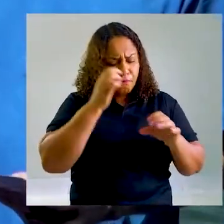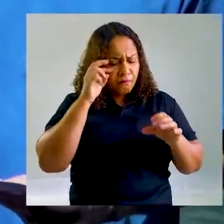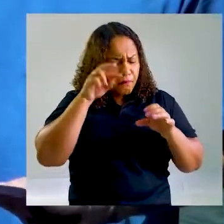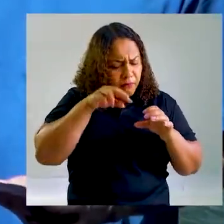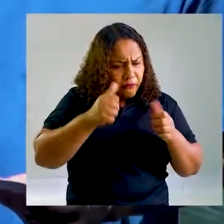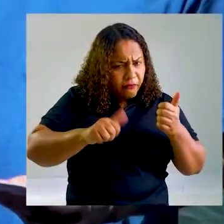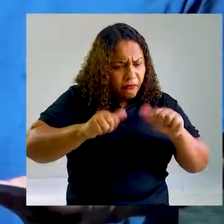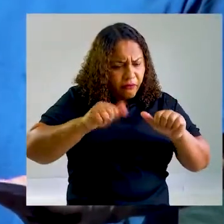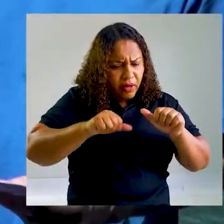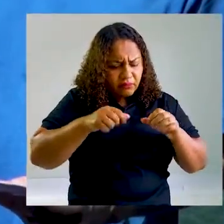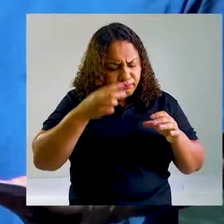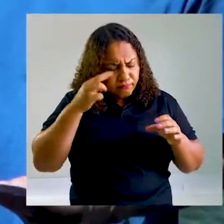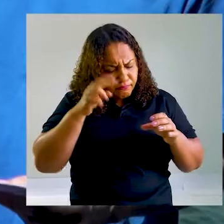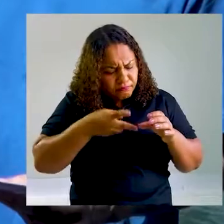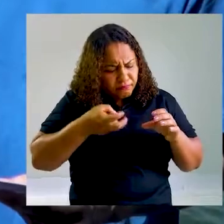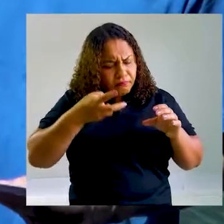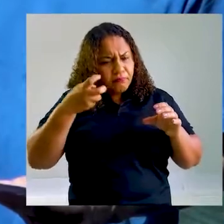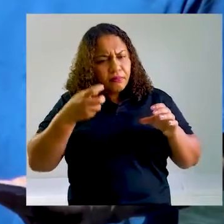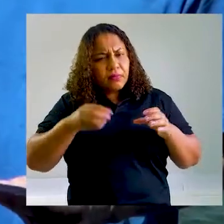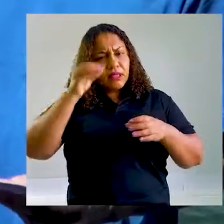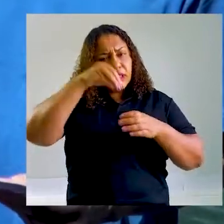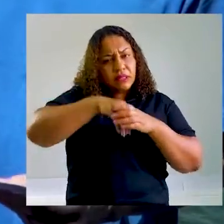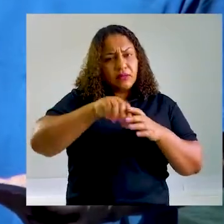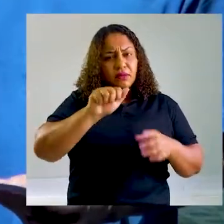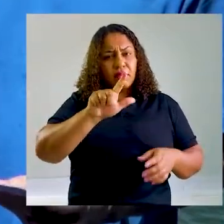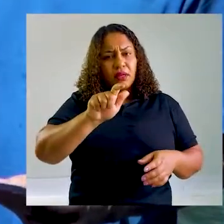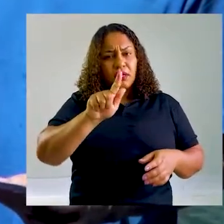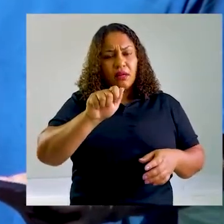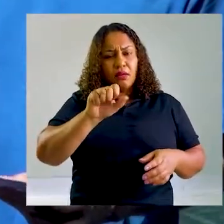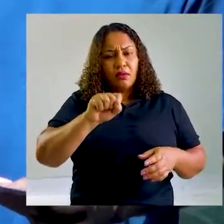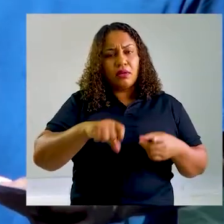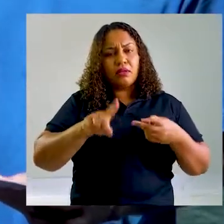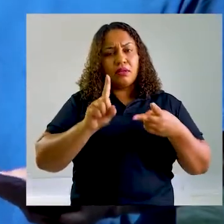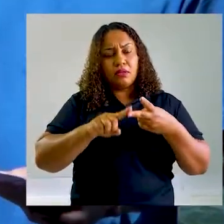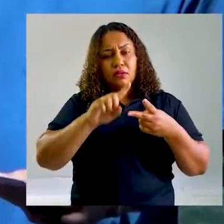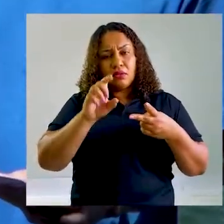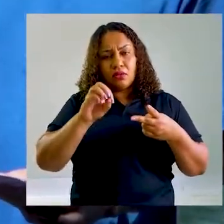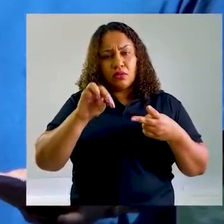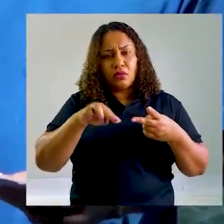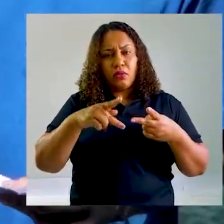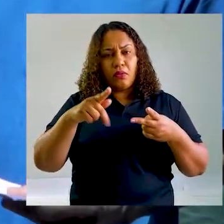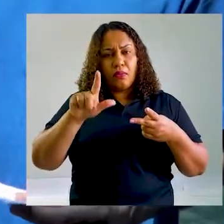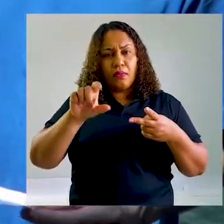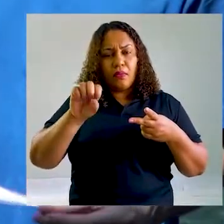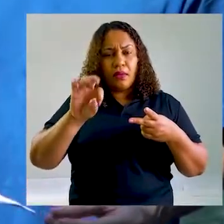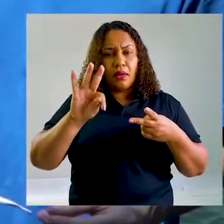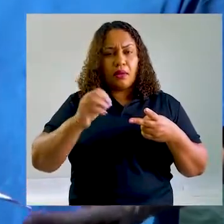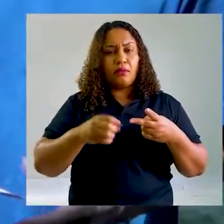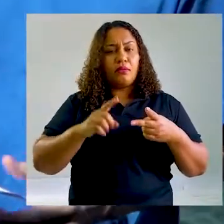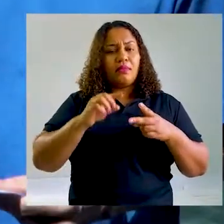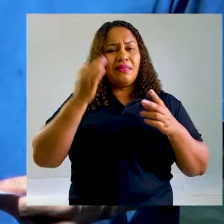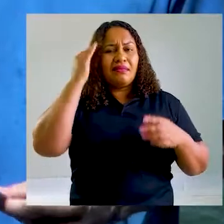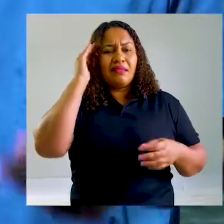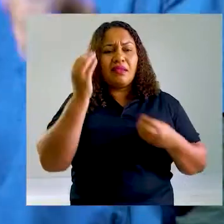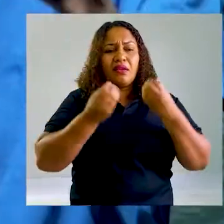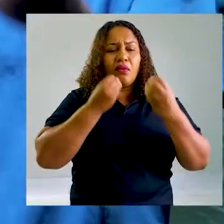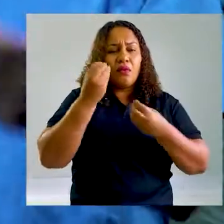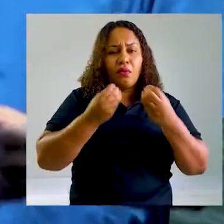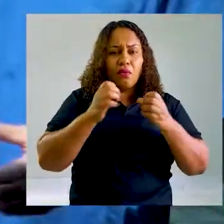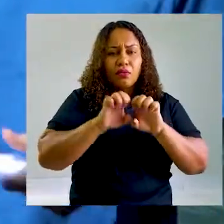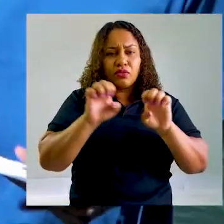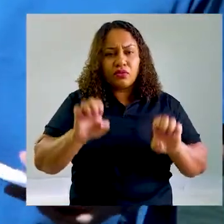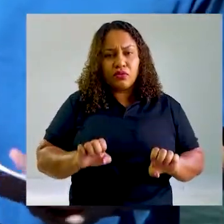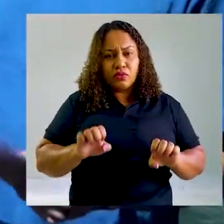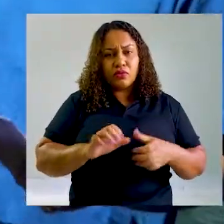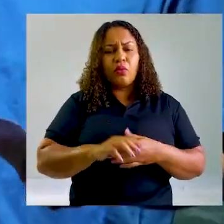e faz a identificação de algas, de zooplâncton, né, para tentar entender a estrutura da comunidade planctônica. Professor,